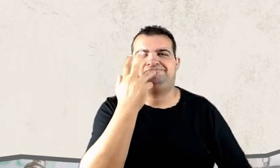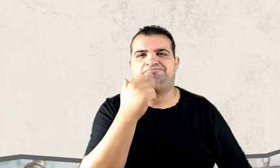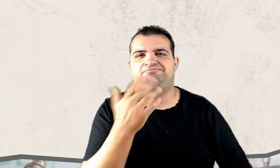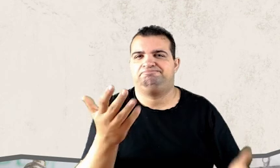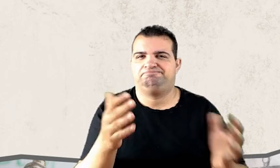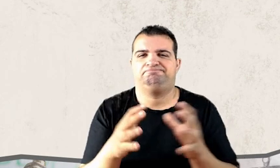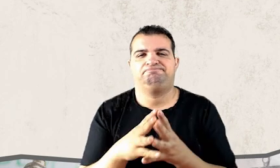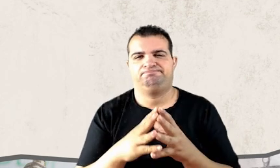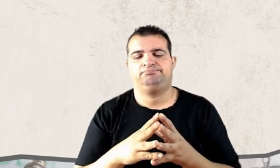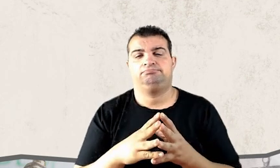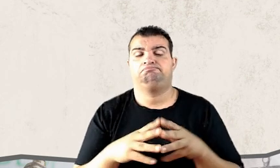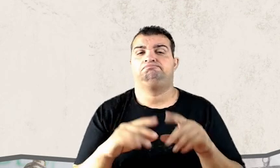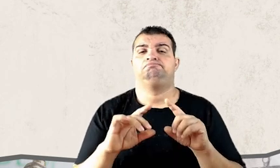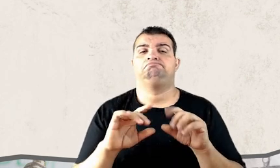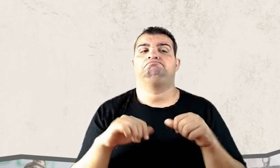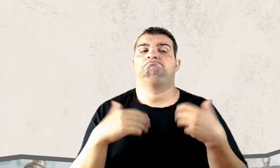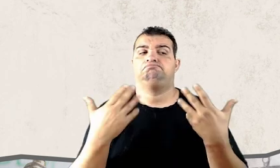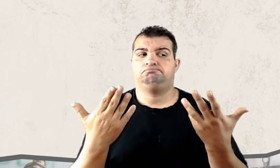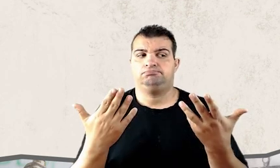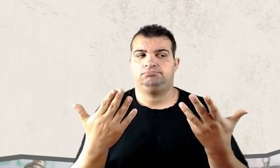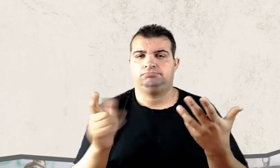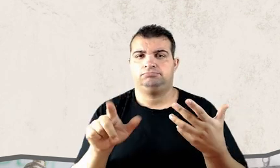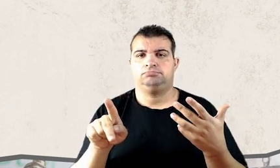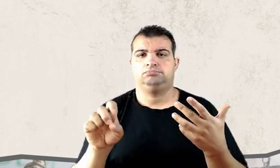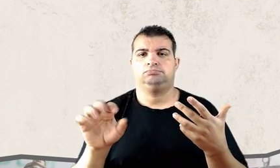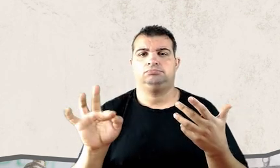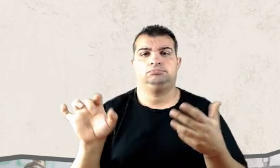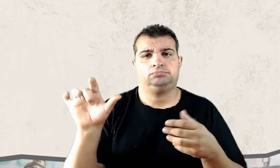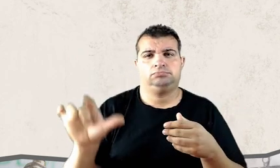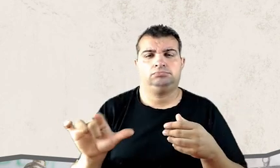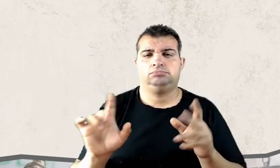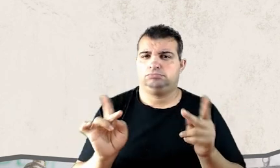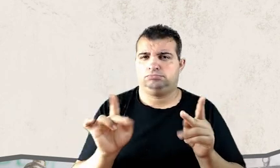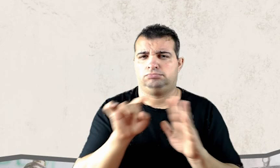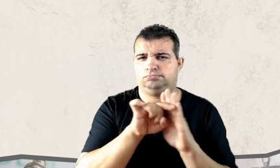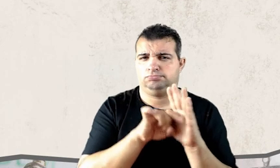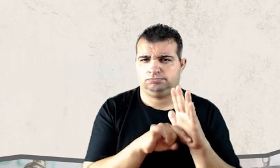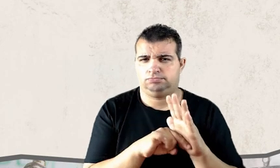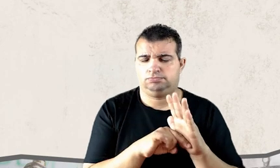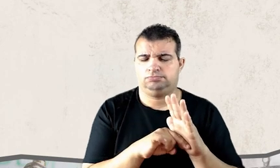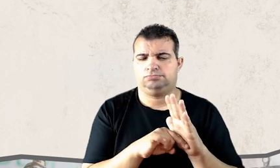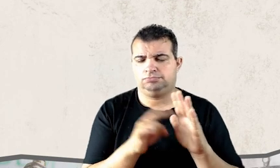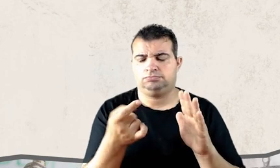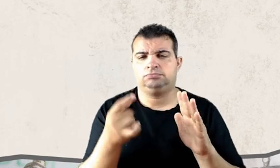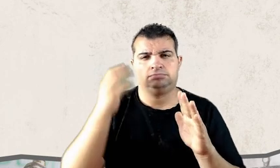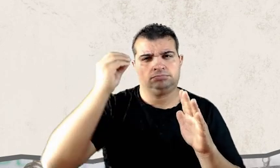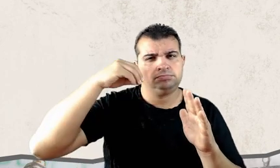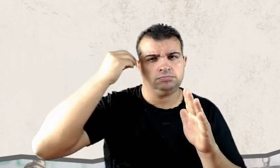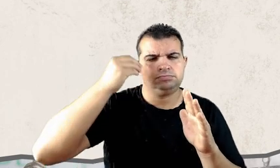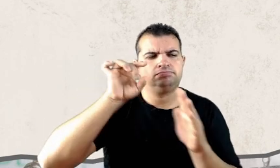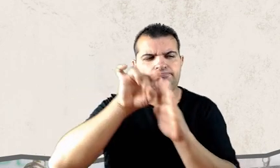crianças, né? No entanto, apesar de Antipoff, segue adiante a ideia de